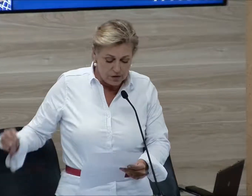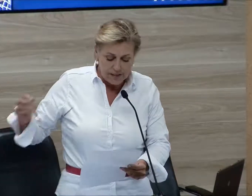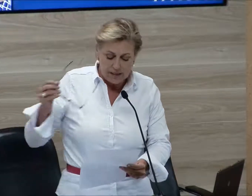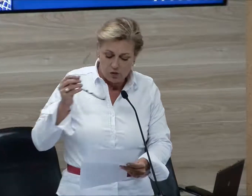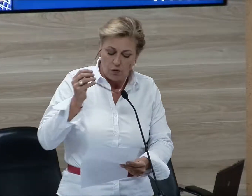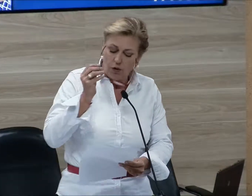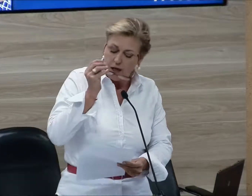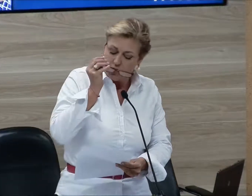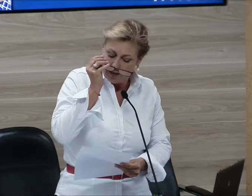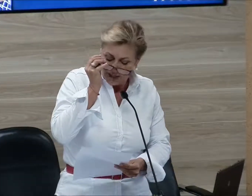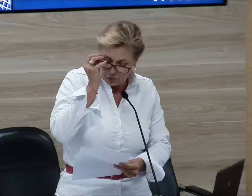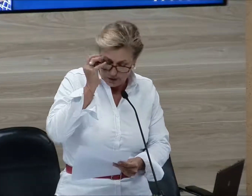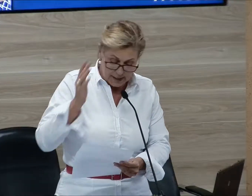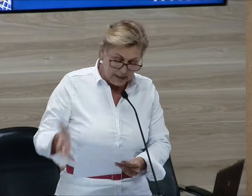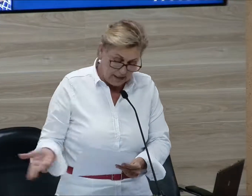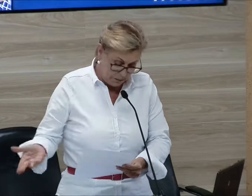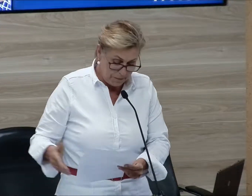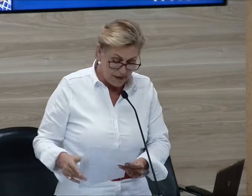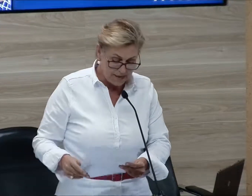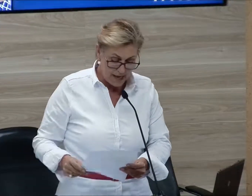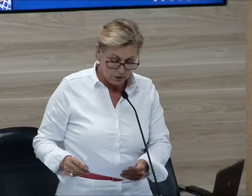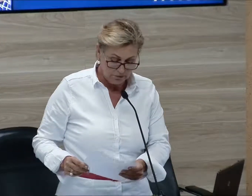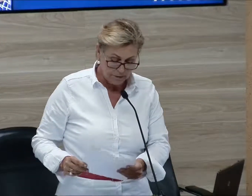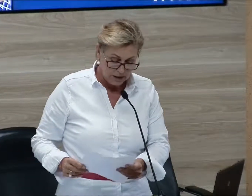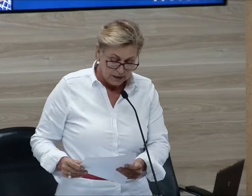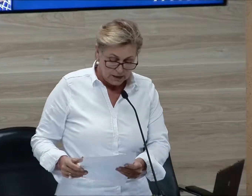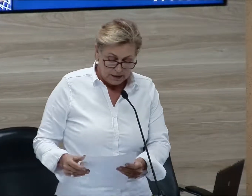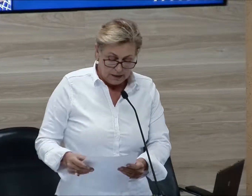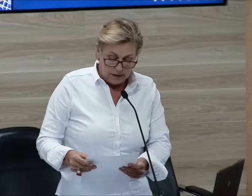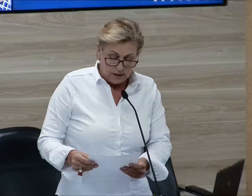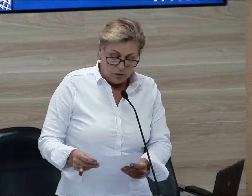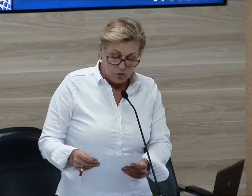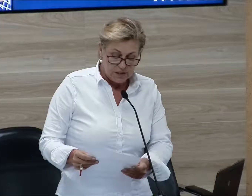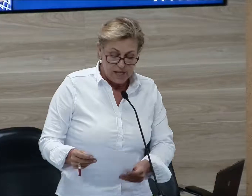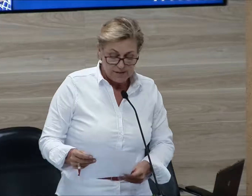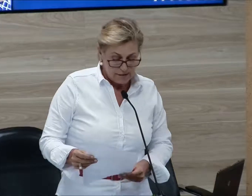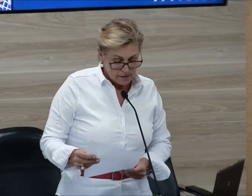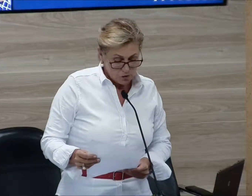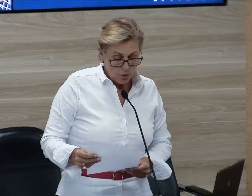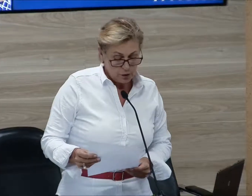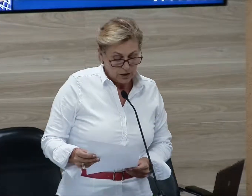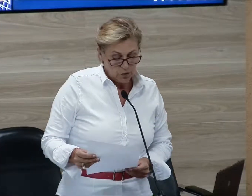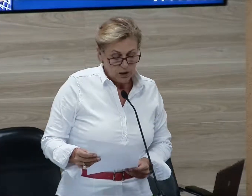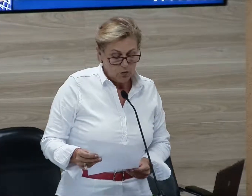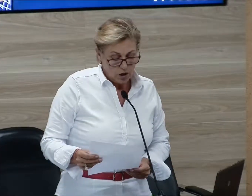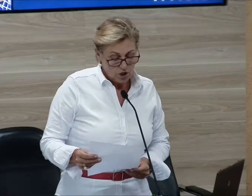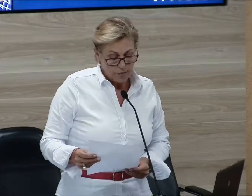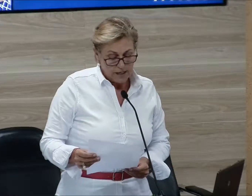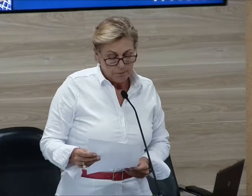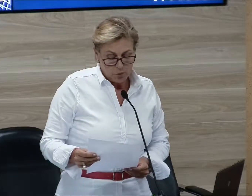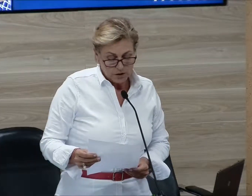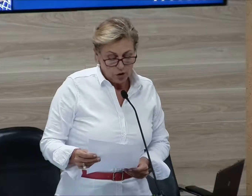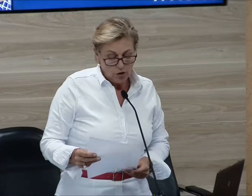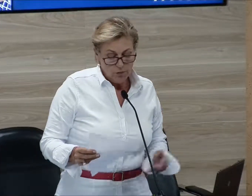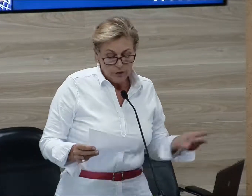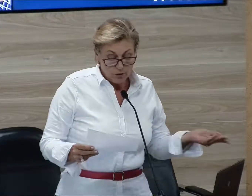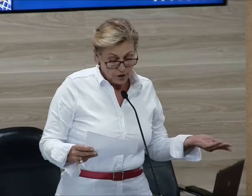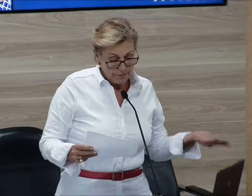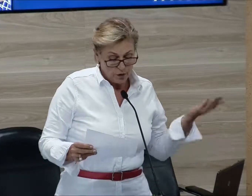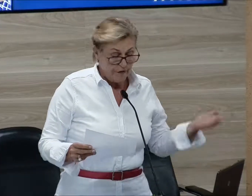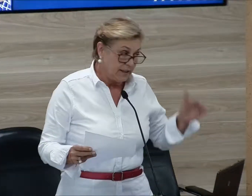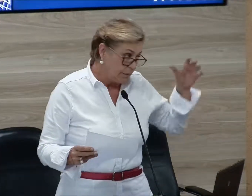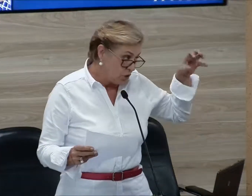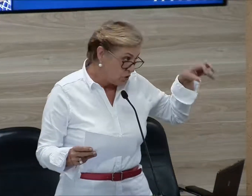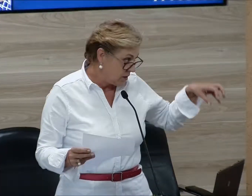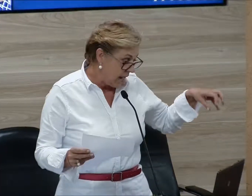que eu gostaria de colocar aos vereadores aqui que me passaram. Os testes com o protetor ecológico para a boca de lobo não